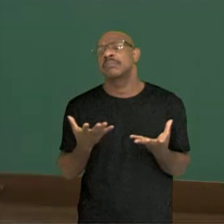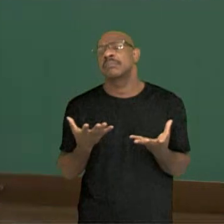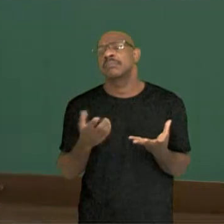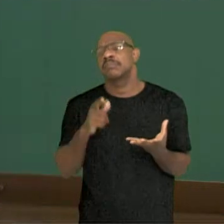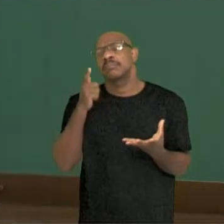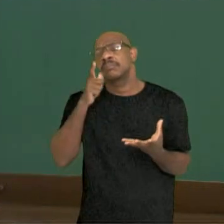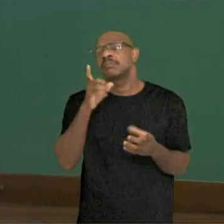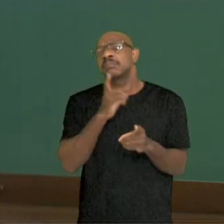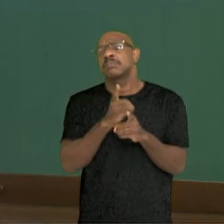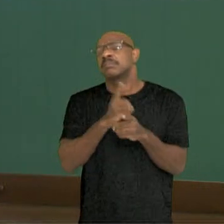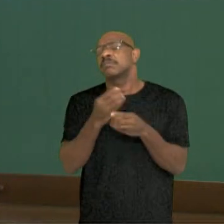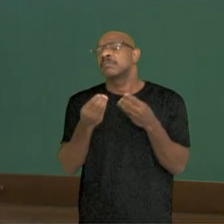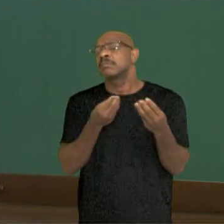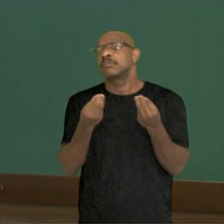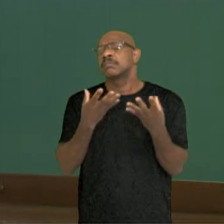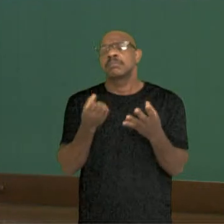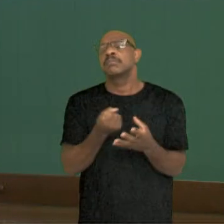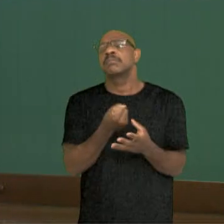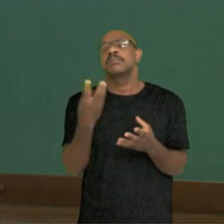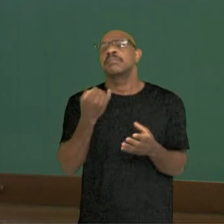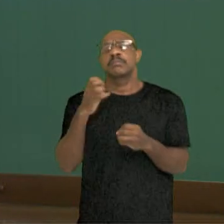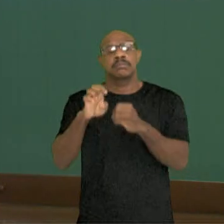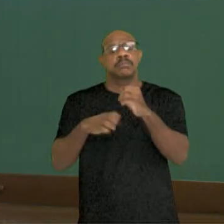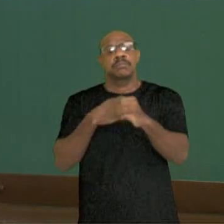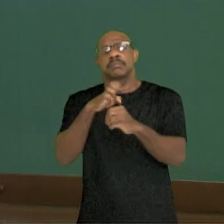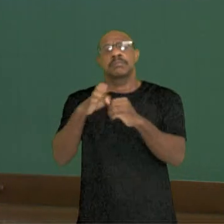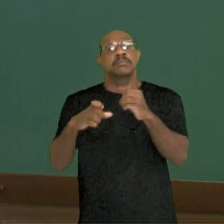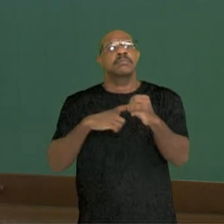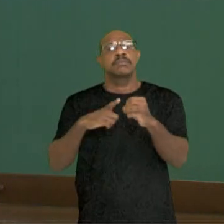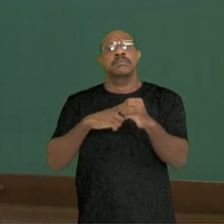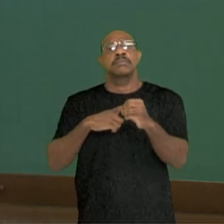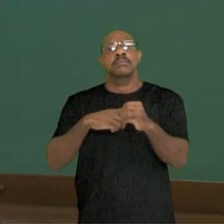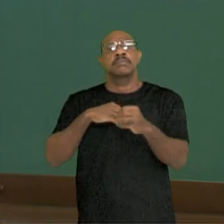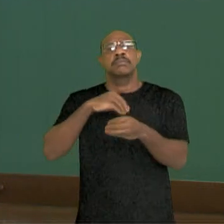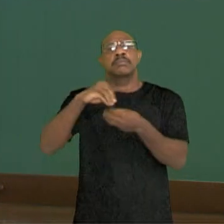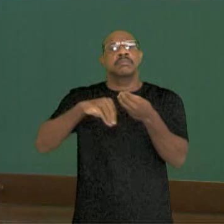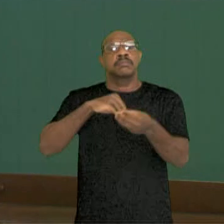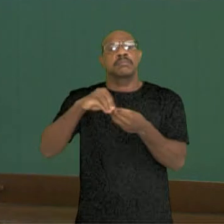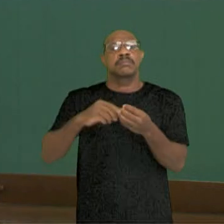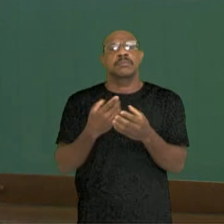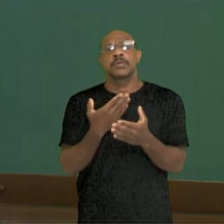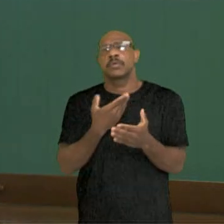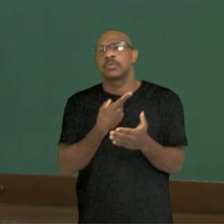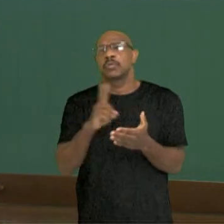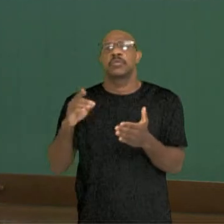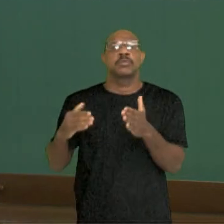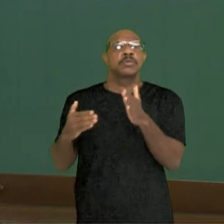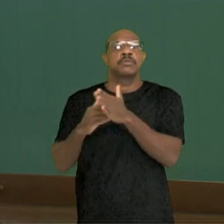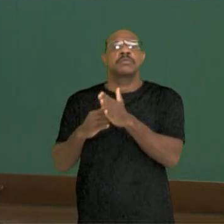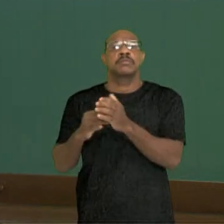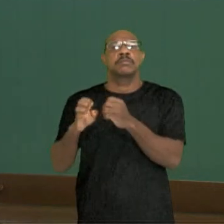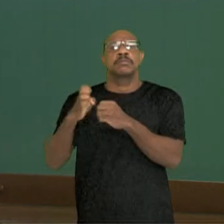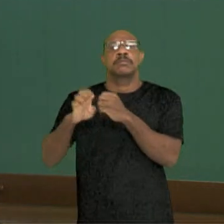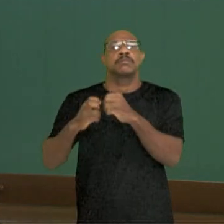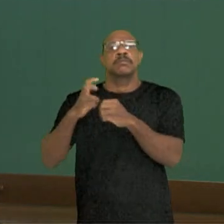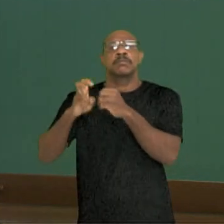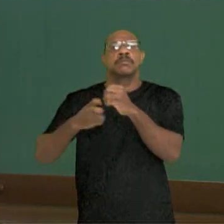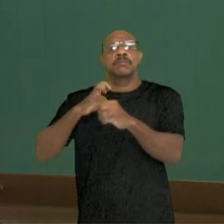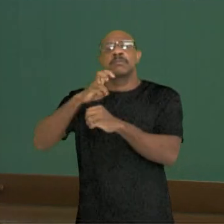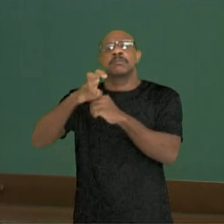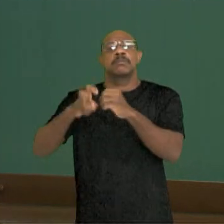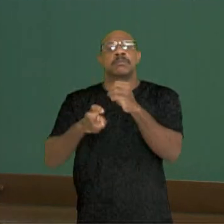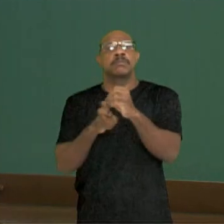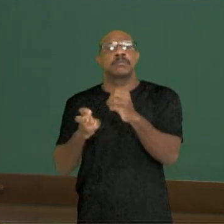conseguir descobrir quantos elétrons o elemento químico tem no seu último nível de energia? Eu vou ter que fazer a